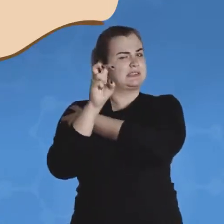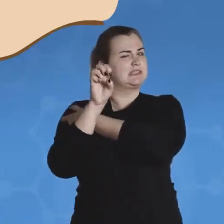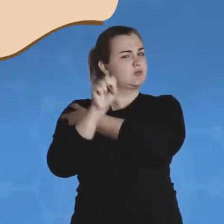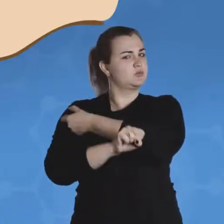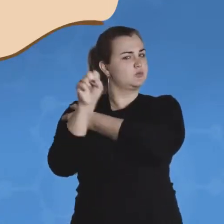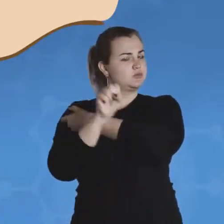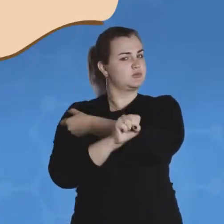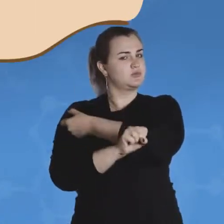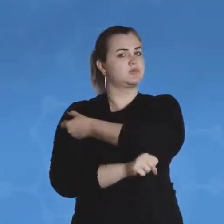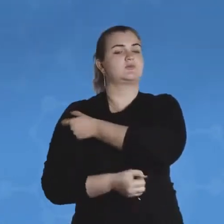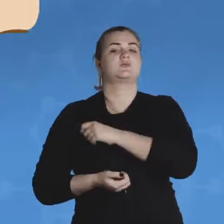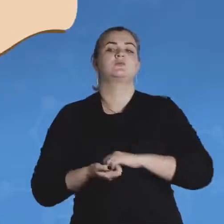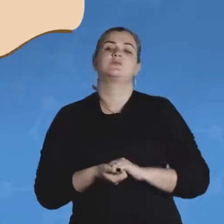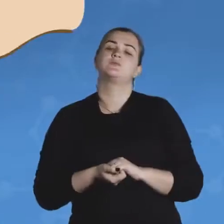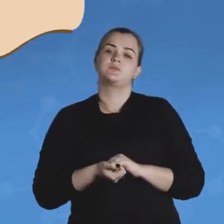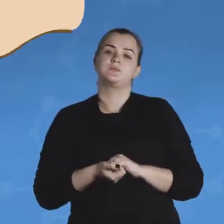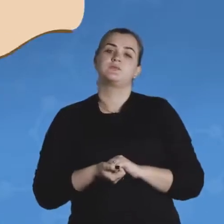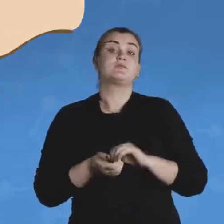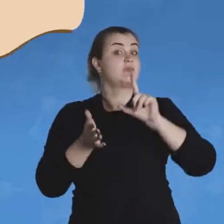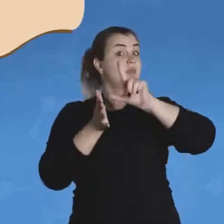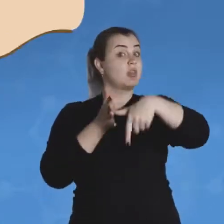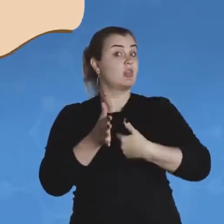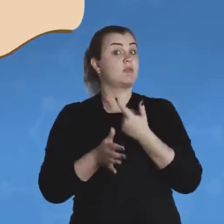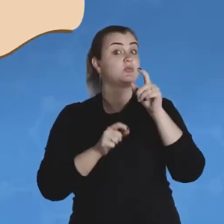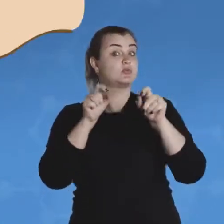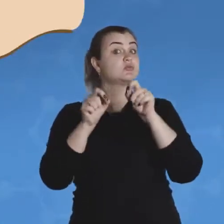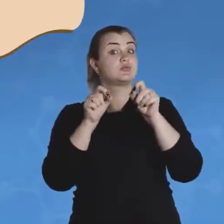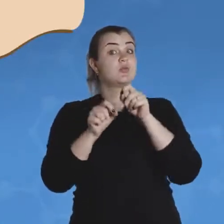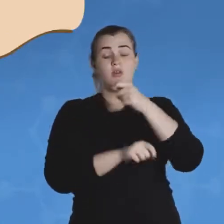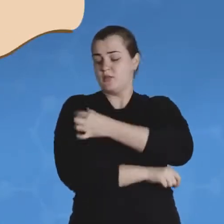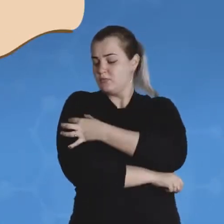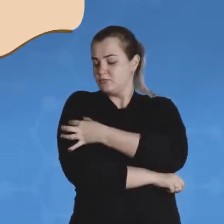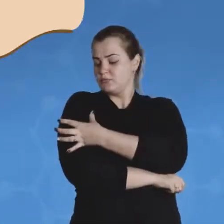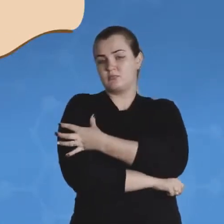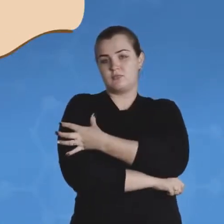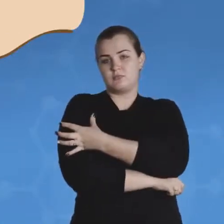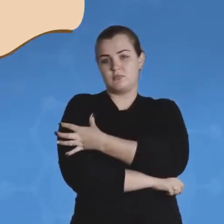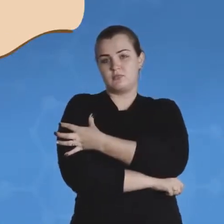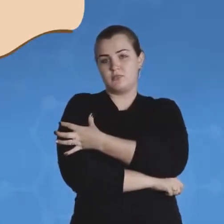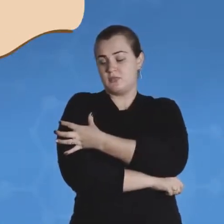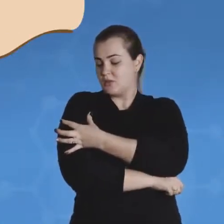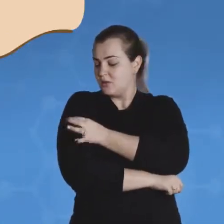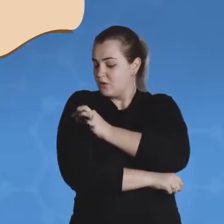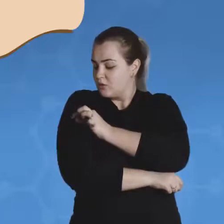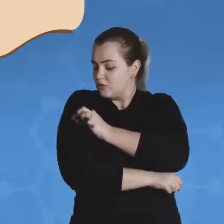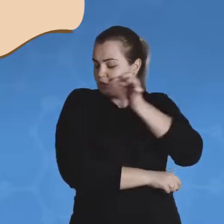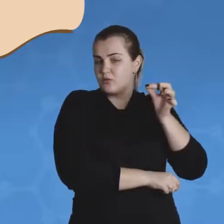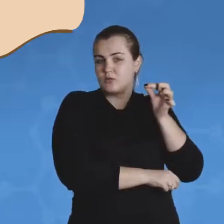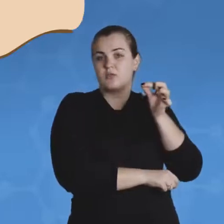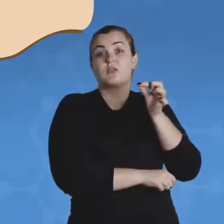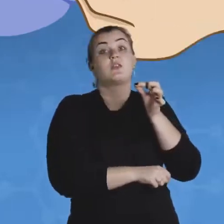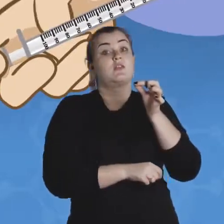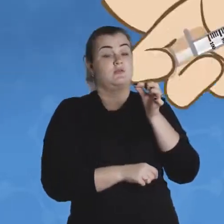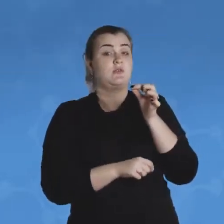pelo menos 5 segundos. Em seguida, solte a prega subcutânea e remova a agulha suavemente